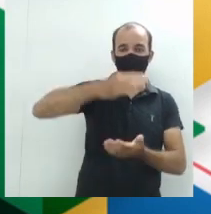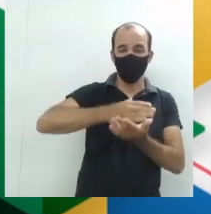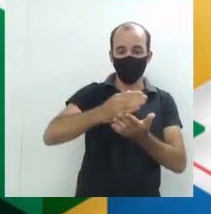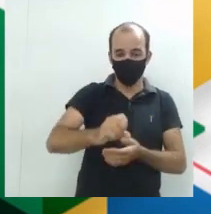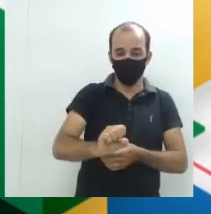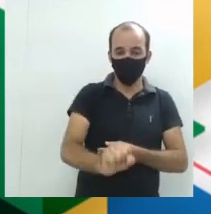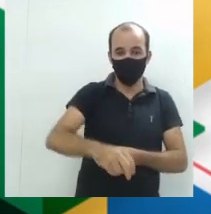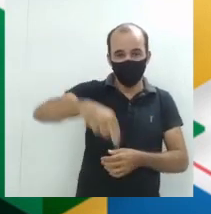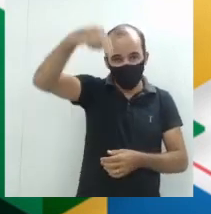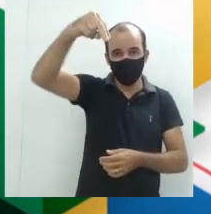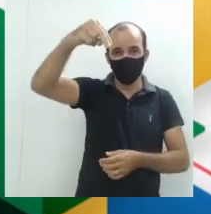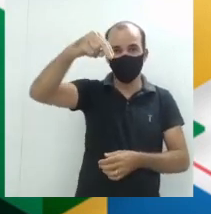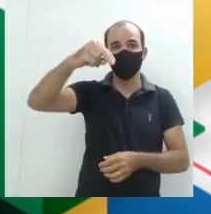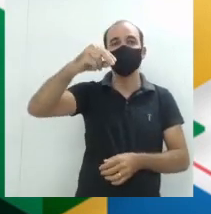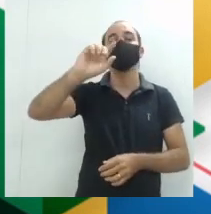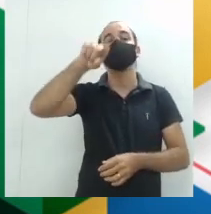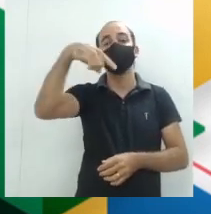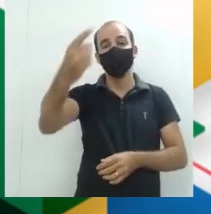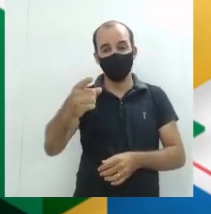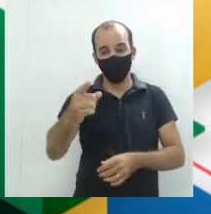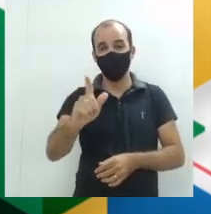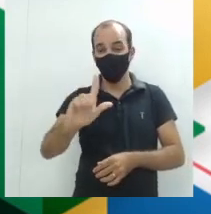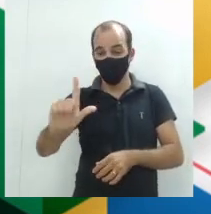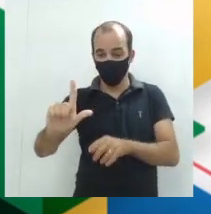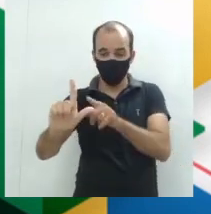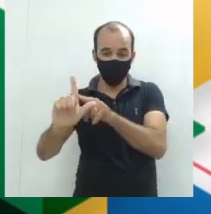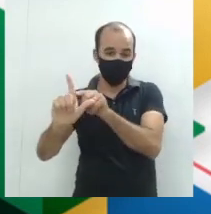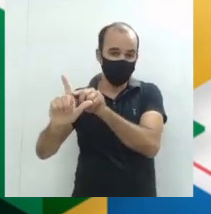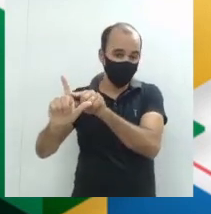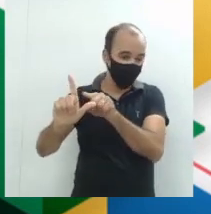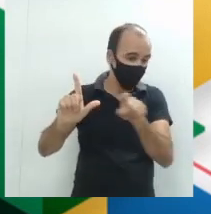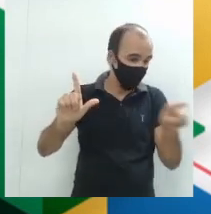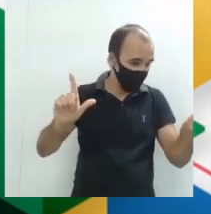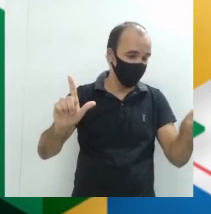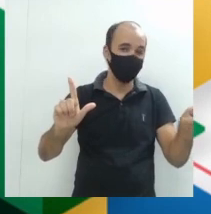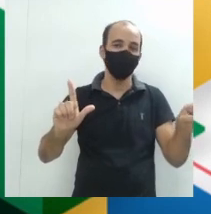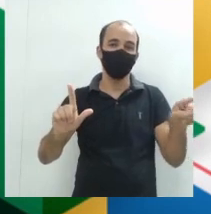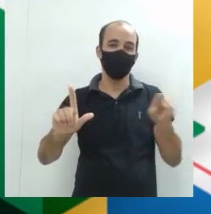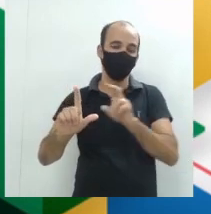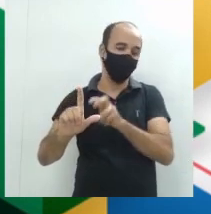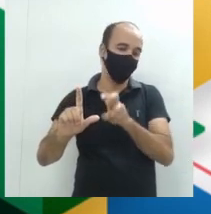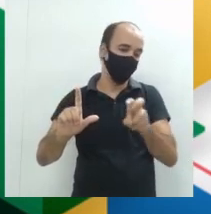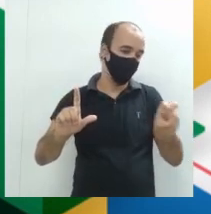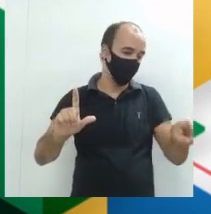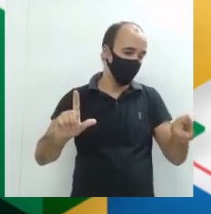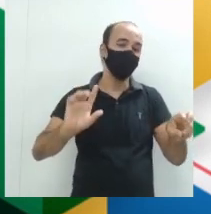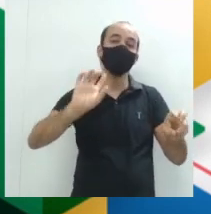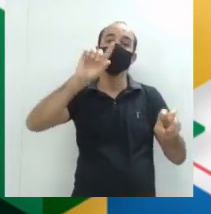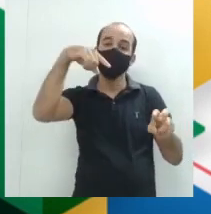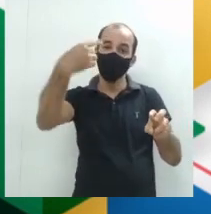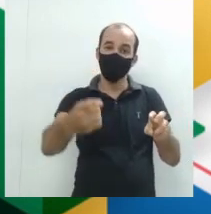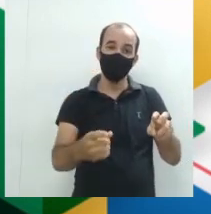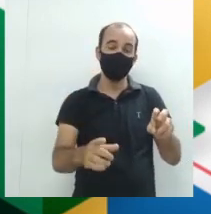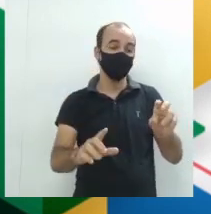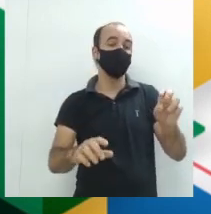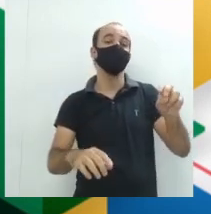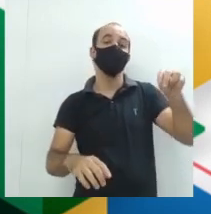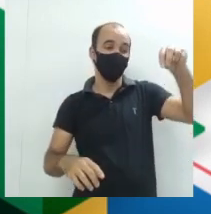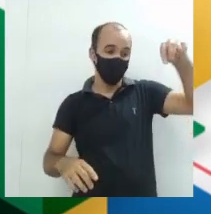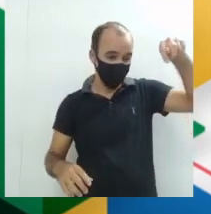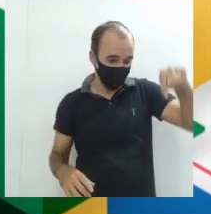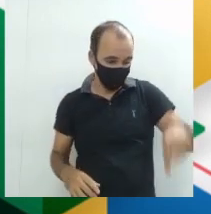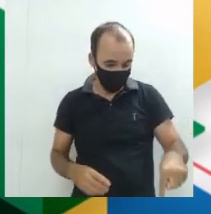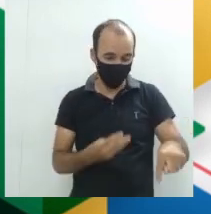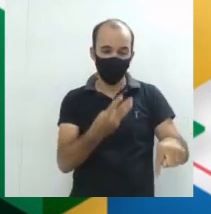para leste, para a direita. E depois 40 metros norte para o sul, voltando. Qual é